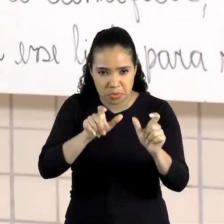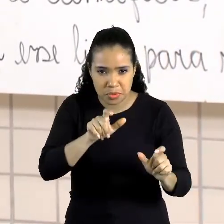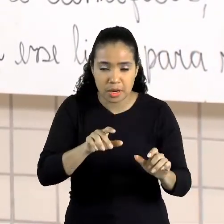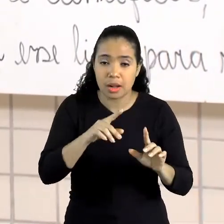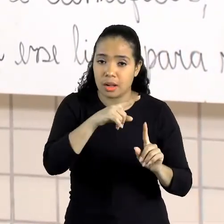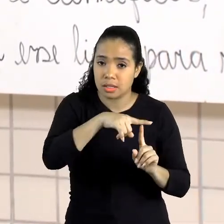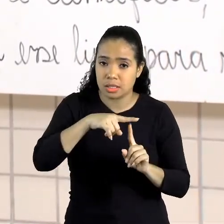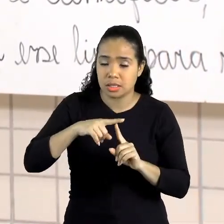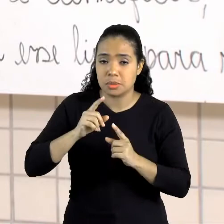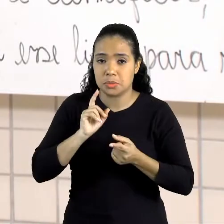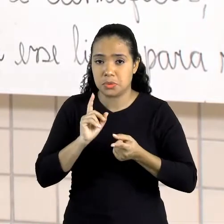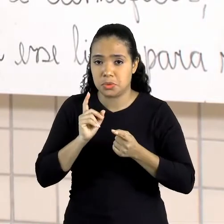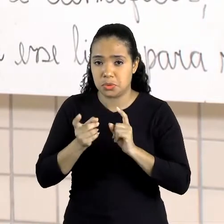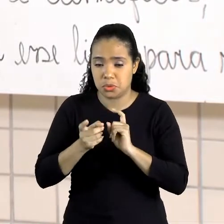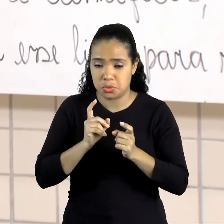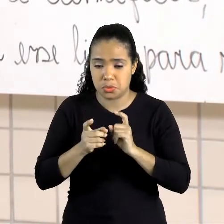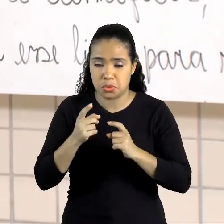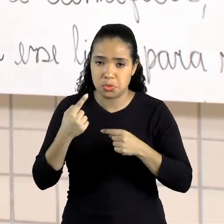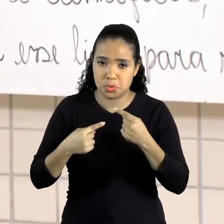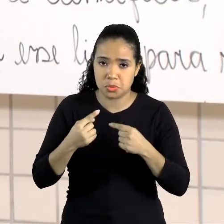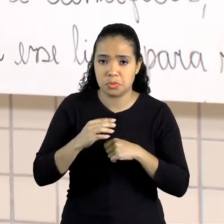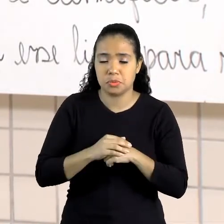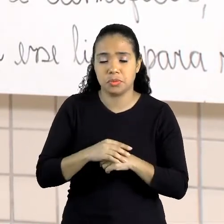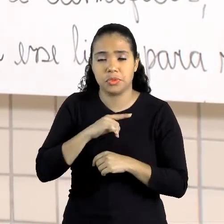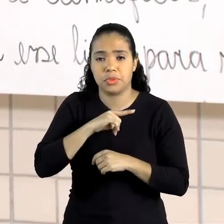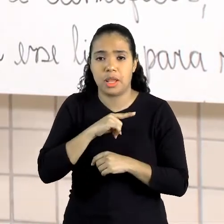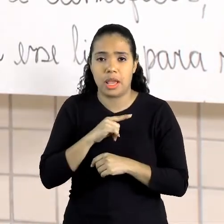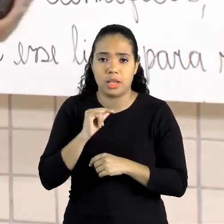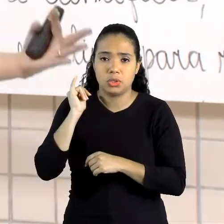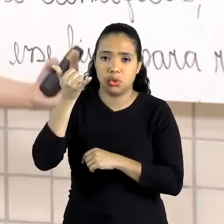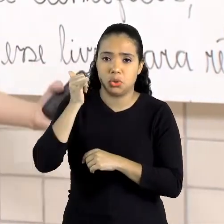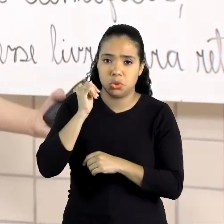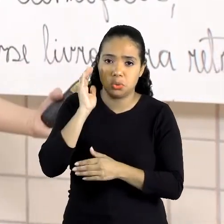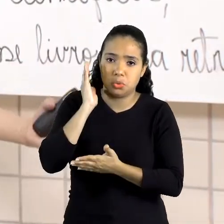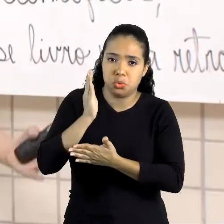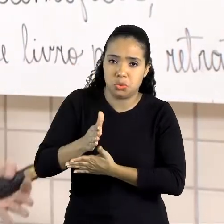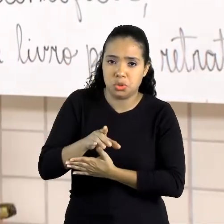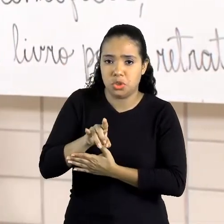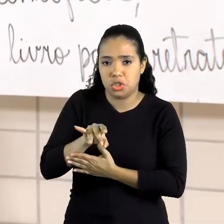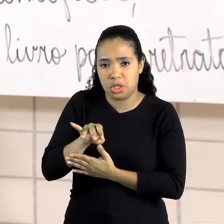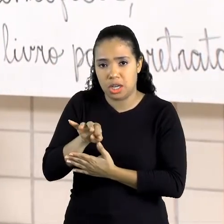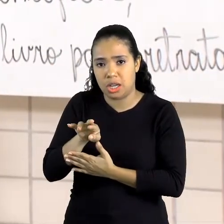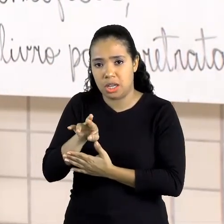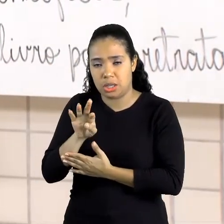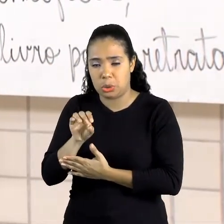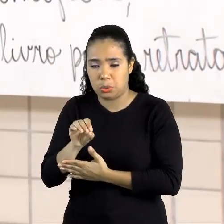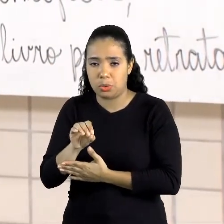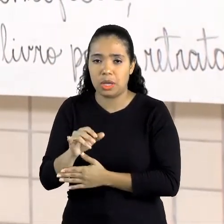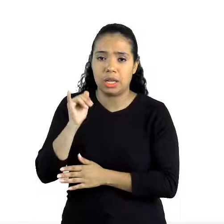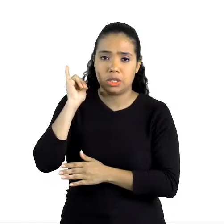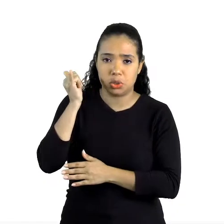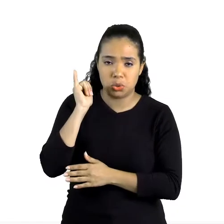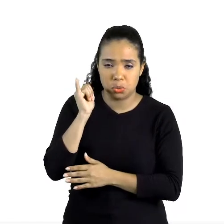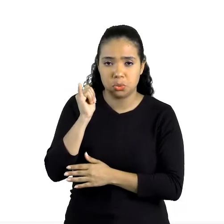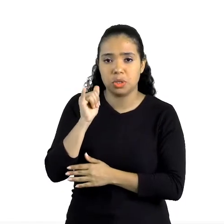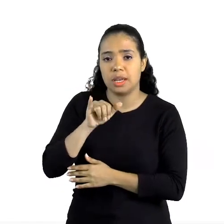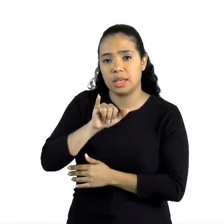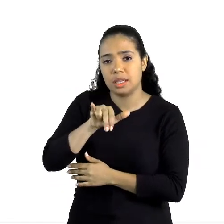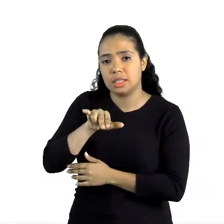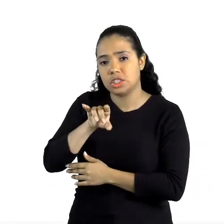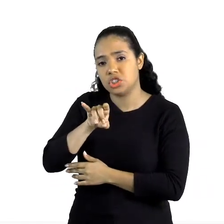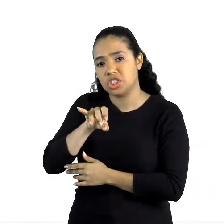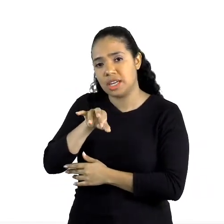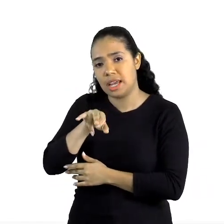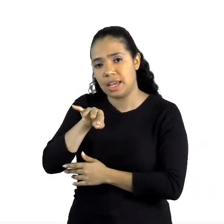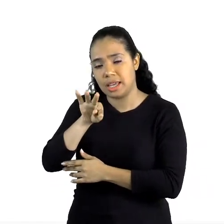Tipos de discurso. Nós temos na narrativa o discurso direto e o discurso indireto. Discurso direto é